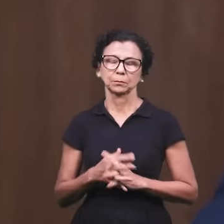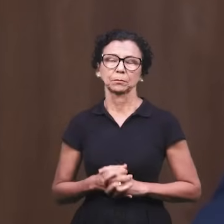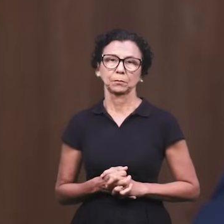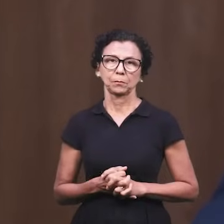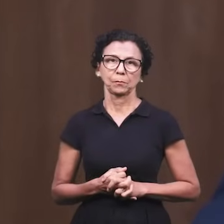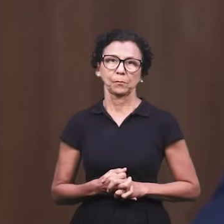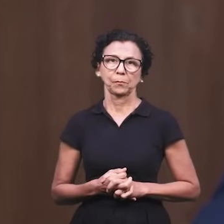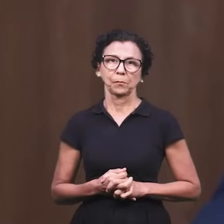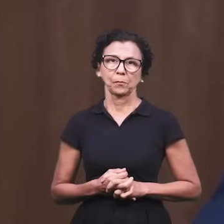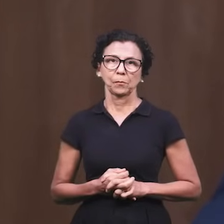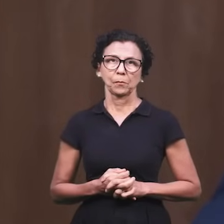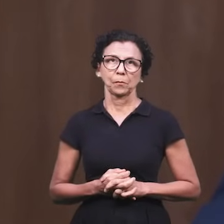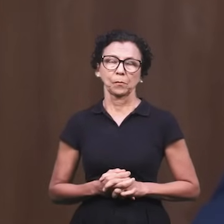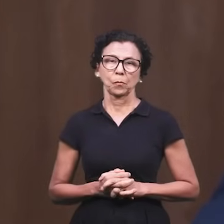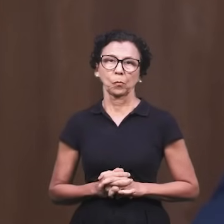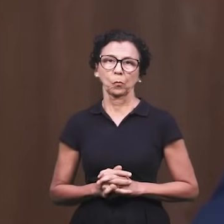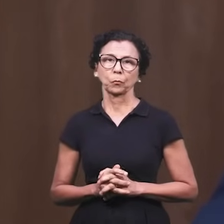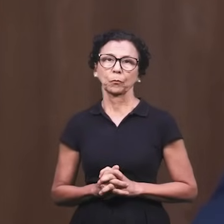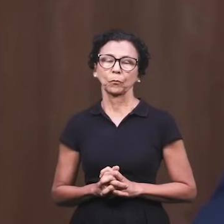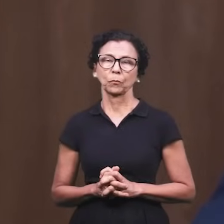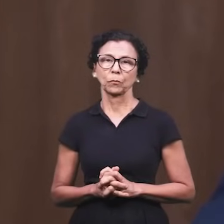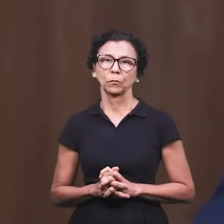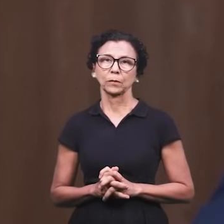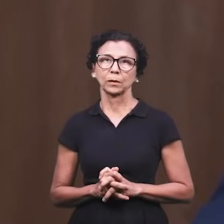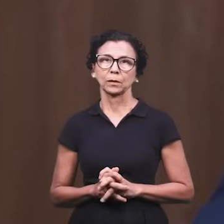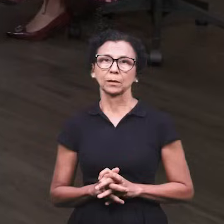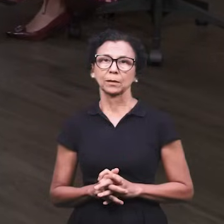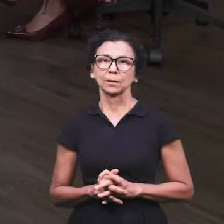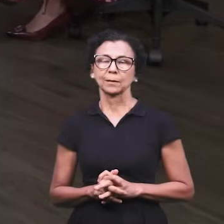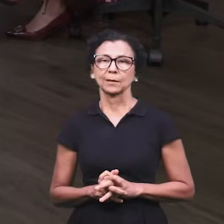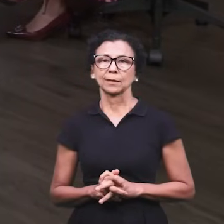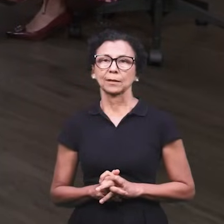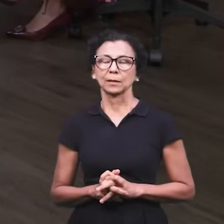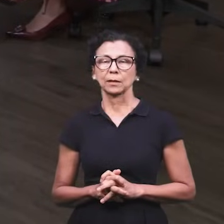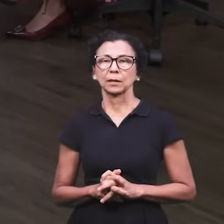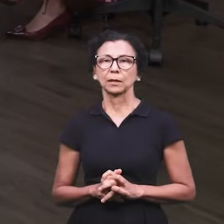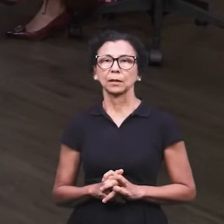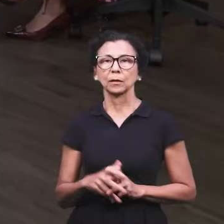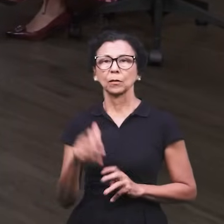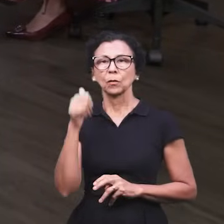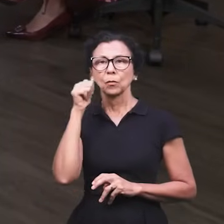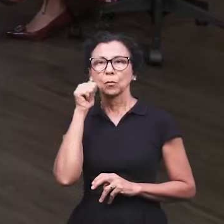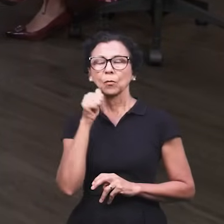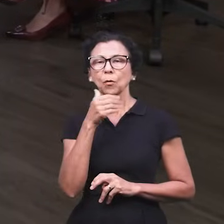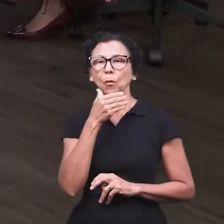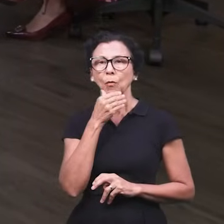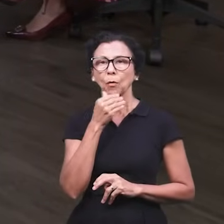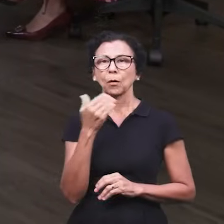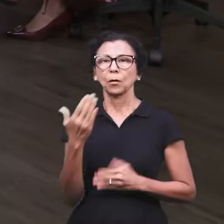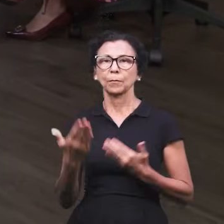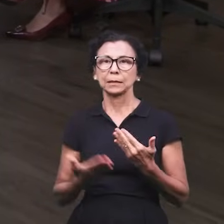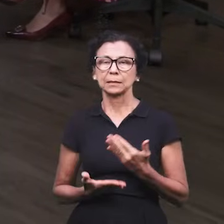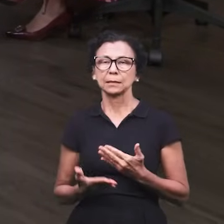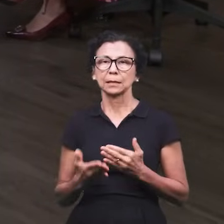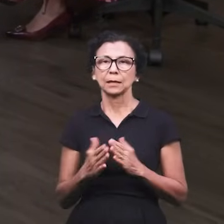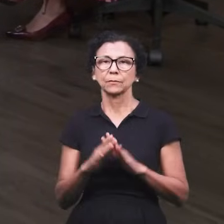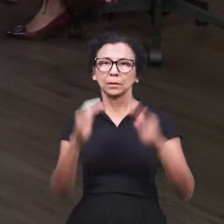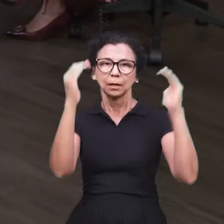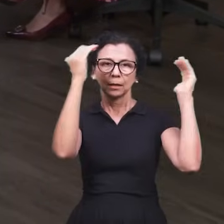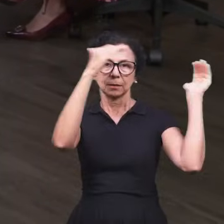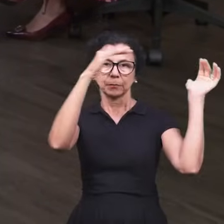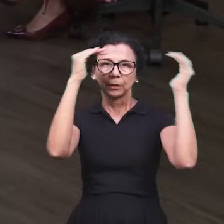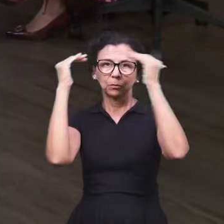seguinte: respeite seu irmão na fé. Respeite sua irmã na fé. O dia que você chegar à